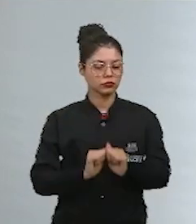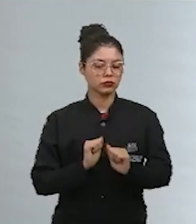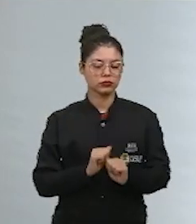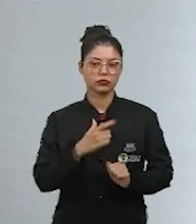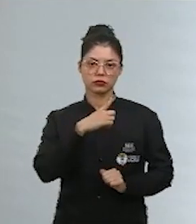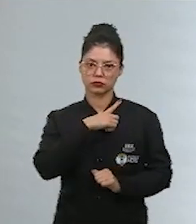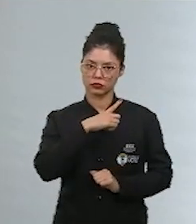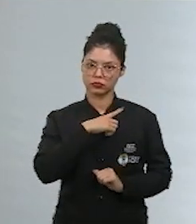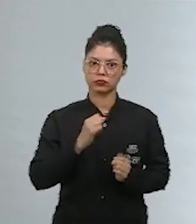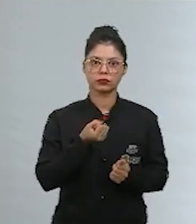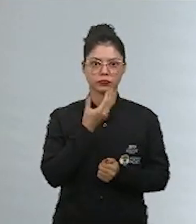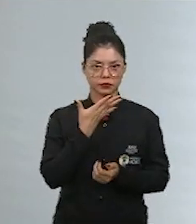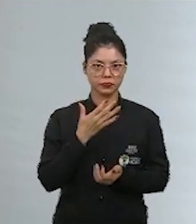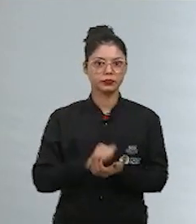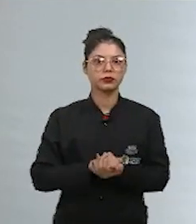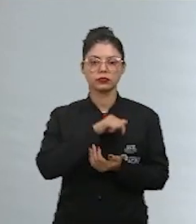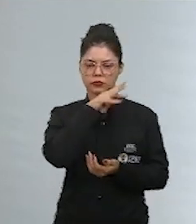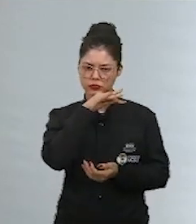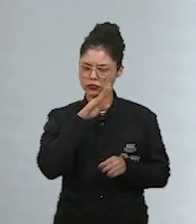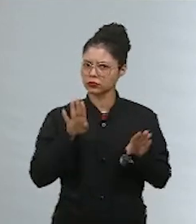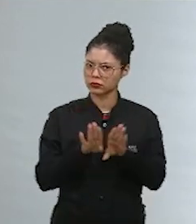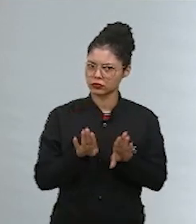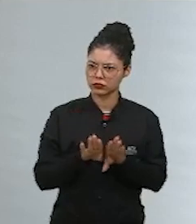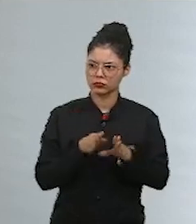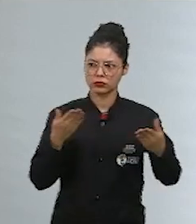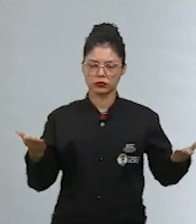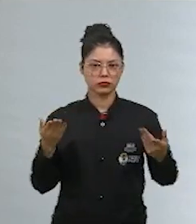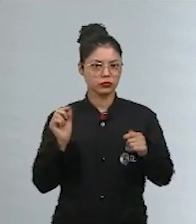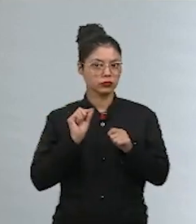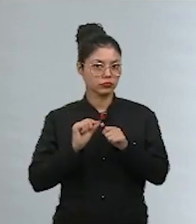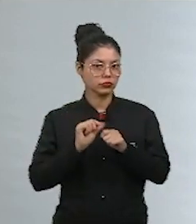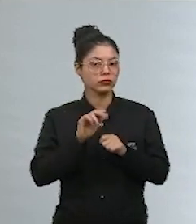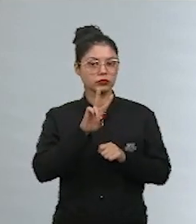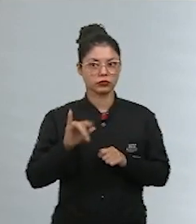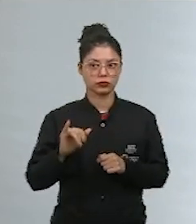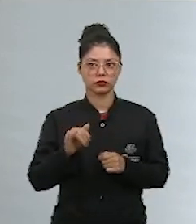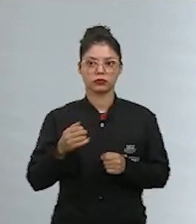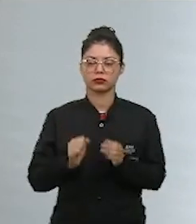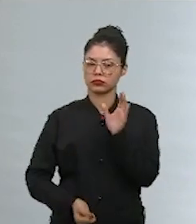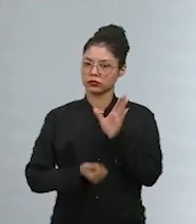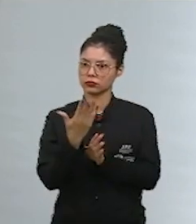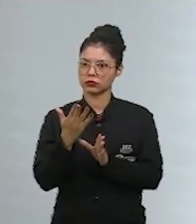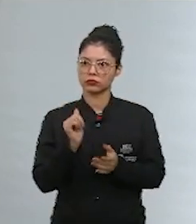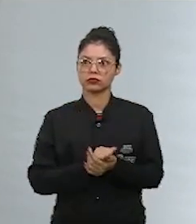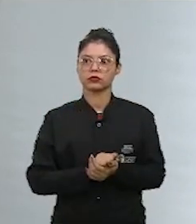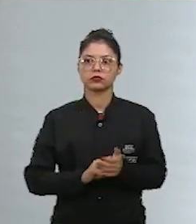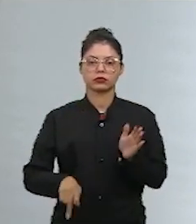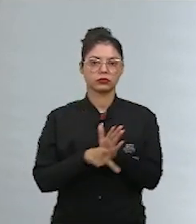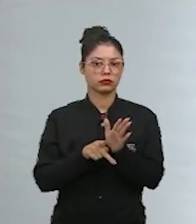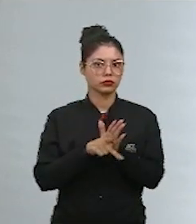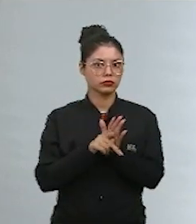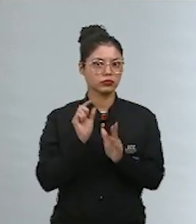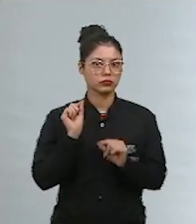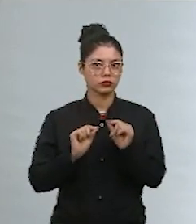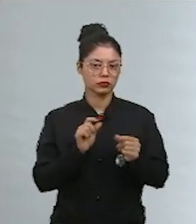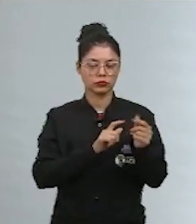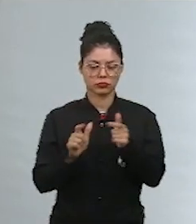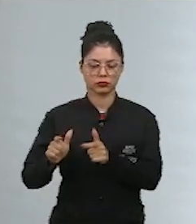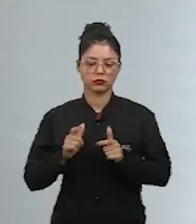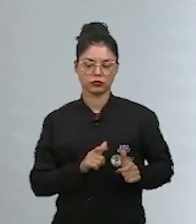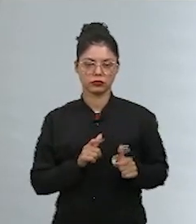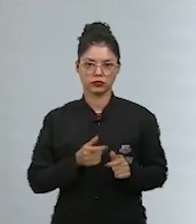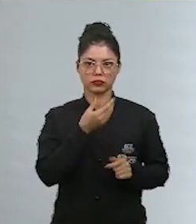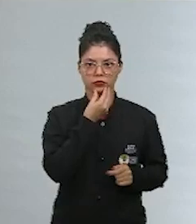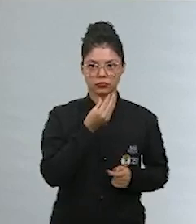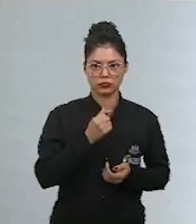ser sentimentos bons e sentimentos ruins. Então, ele vai inventar a alegoria da carruagem, onde o